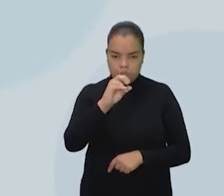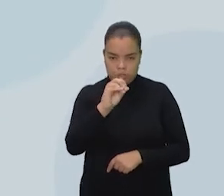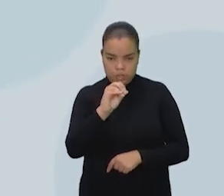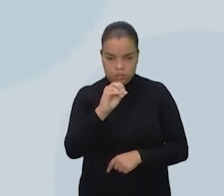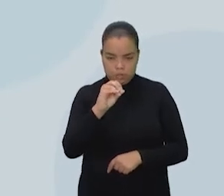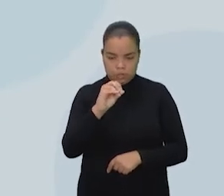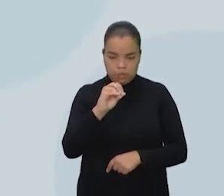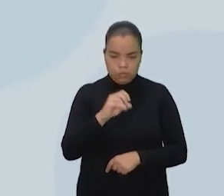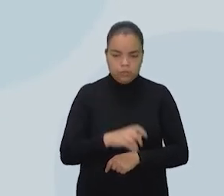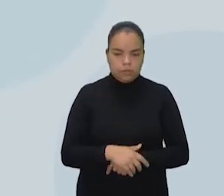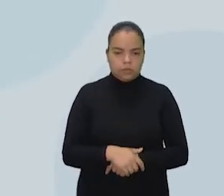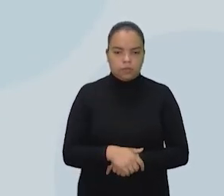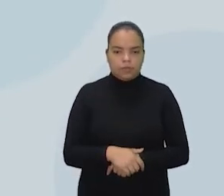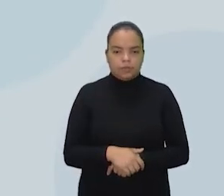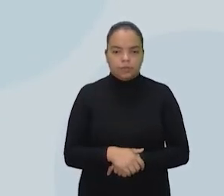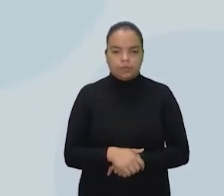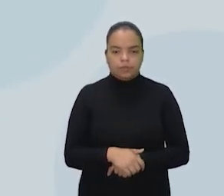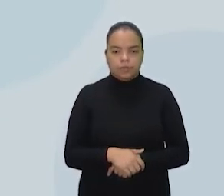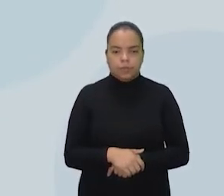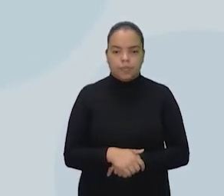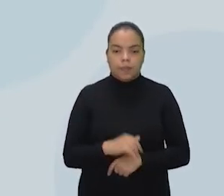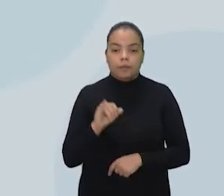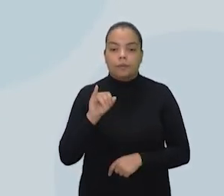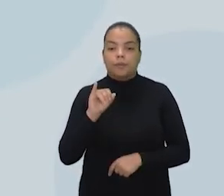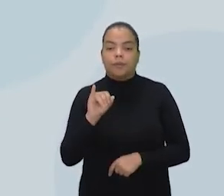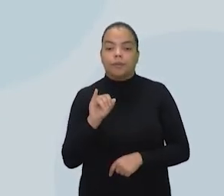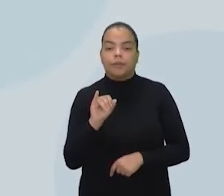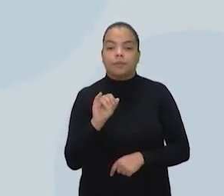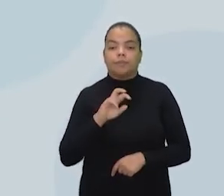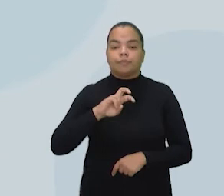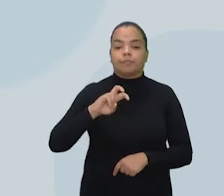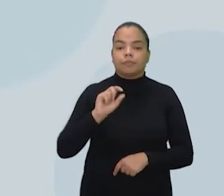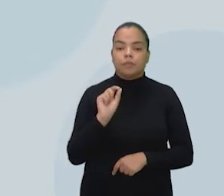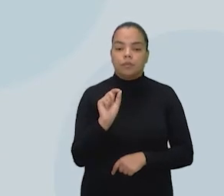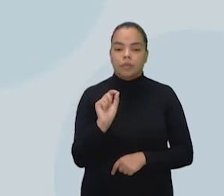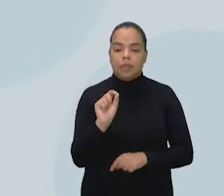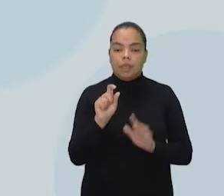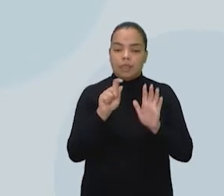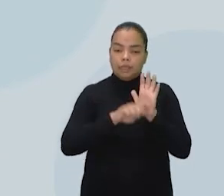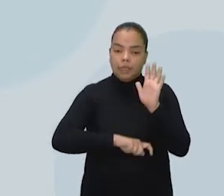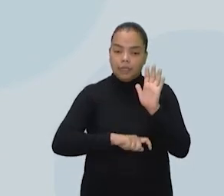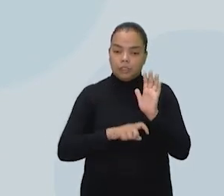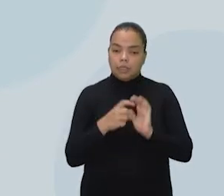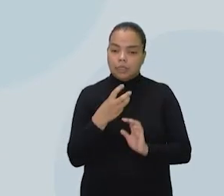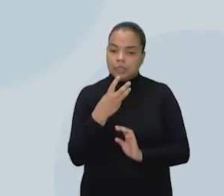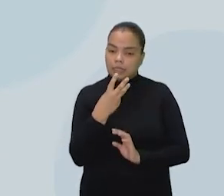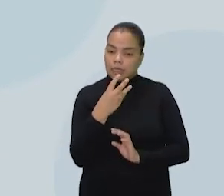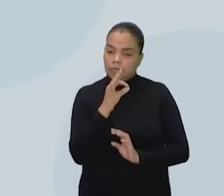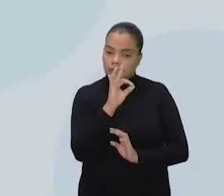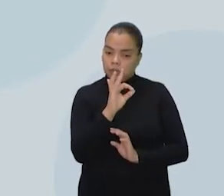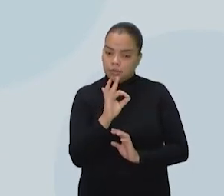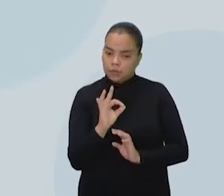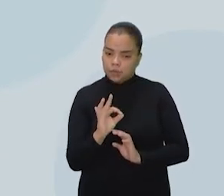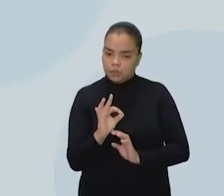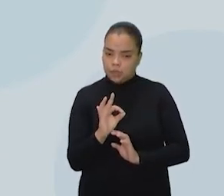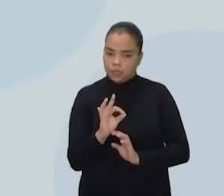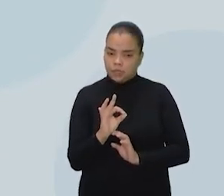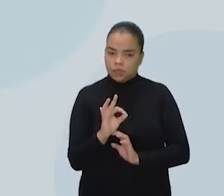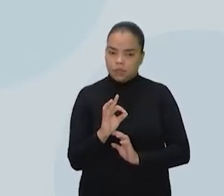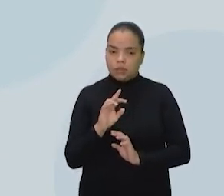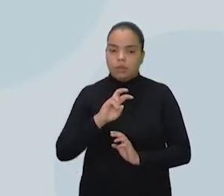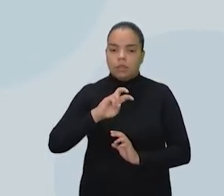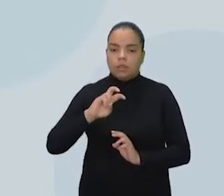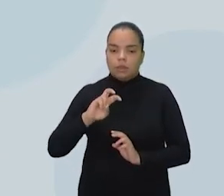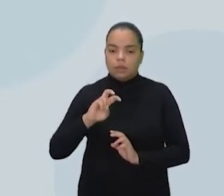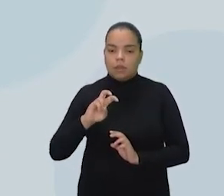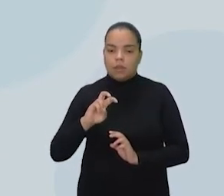Esse vai ser o C. O I vai ser o valor da taxa. Cuidado, ó. 3% a gente vai representar aqui na forma